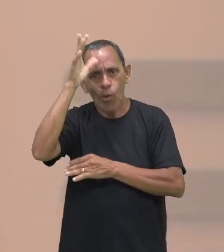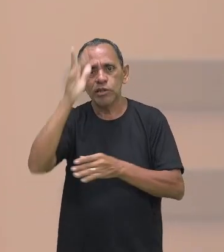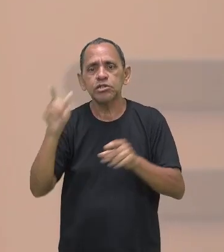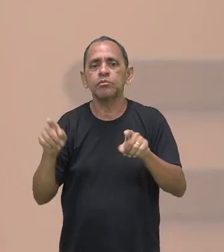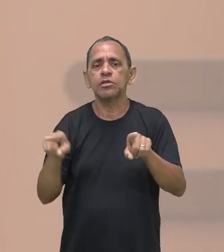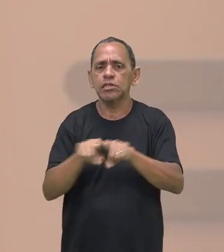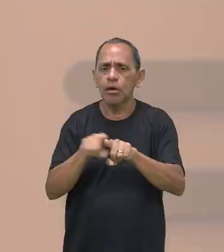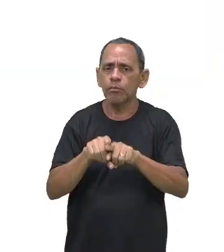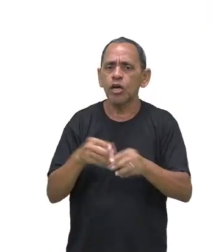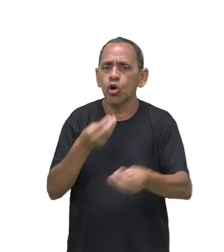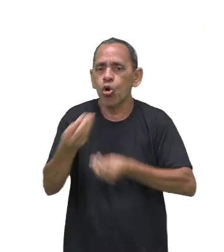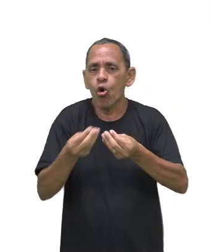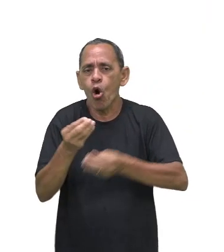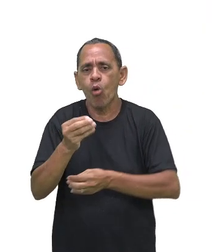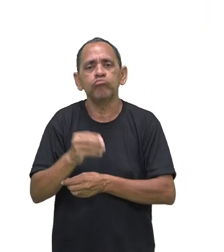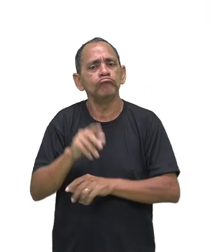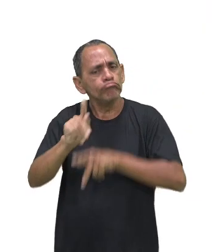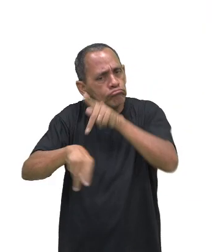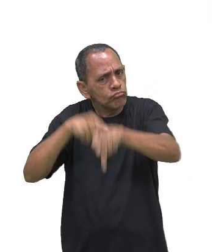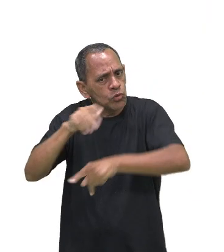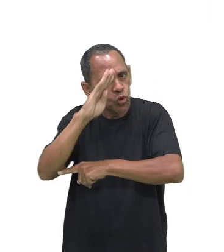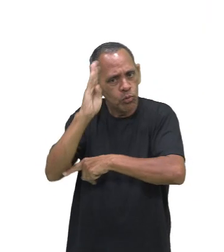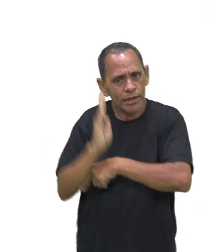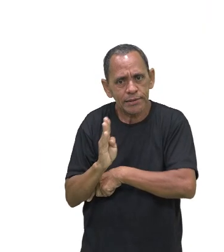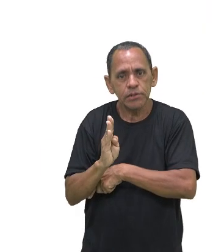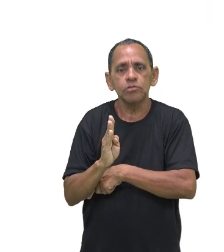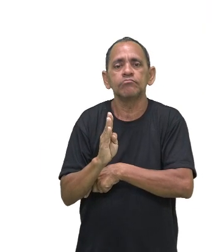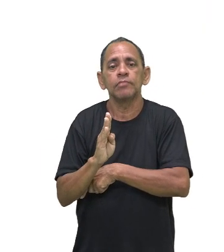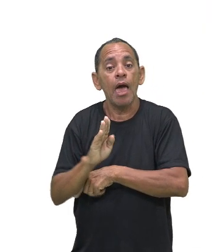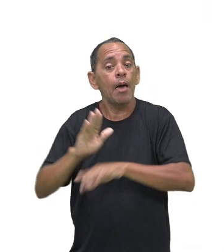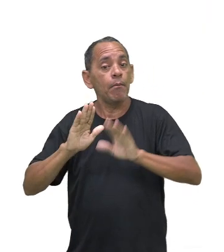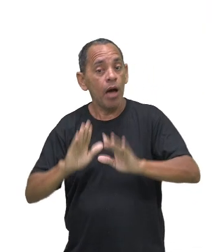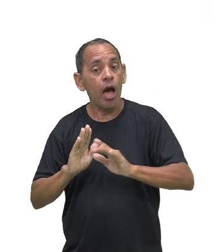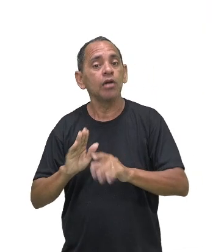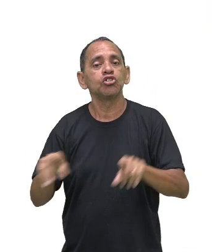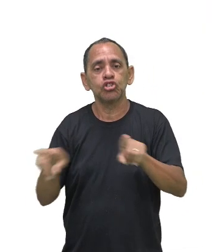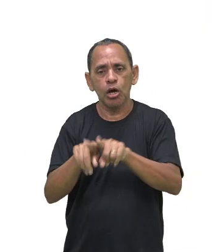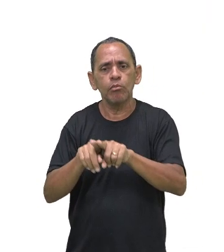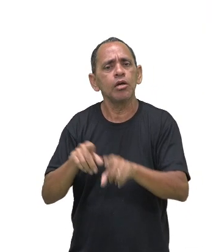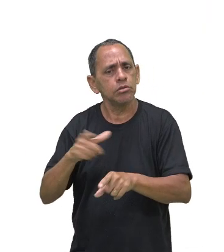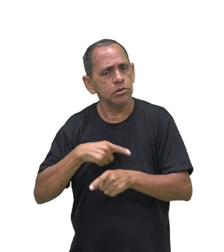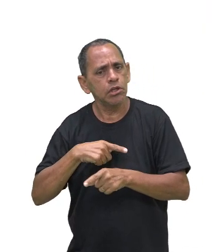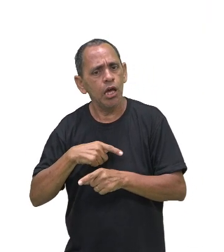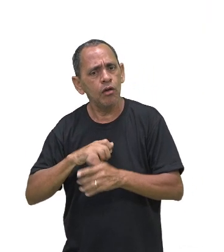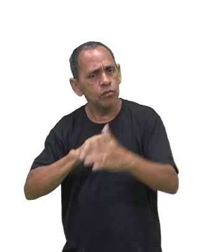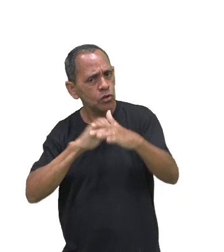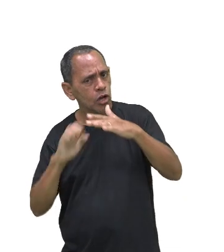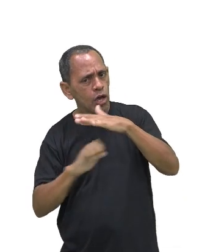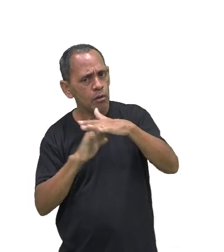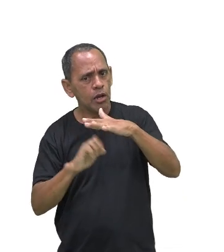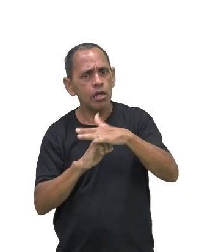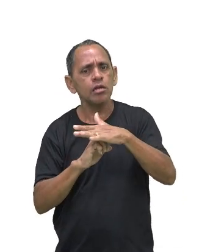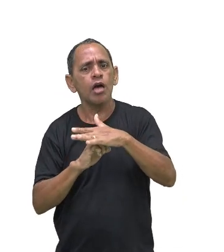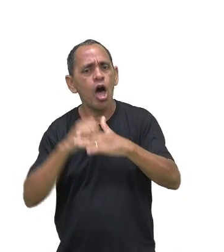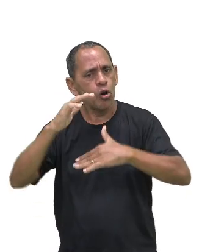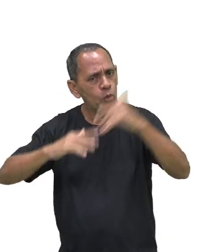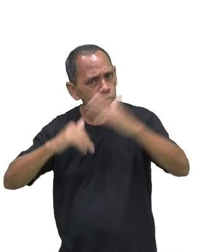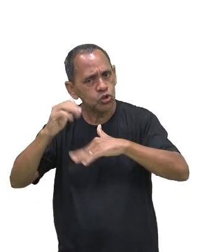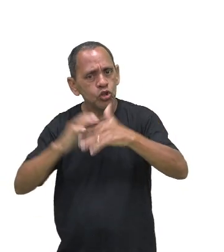sobre o povo brasileiro. Mas ele também seguiu com a sua vida como empreendedor e fundou a